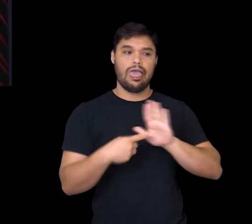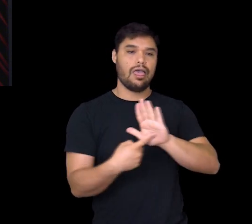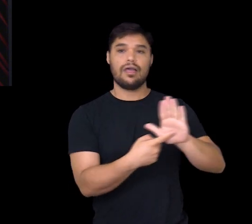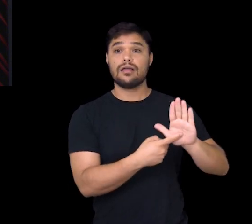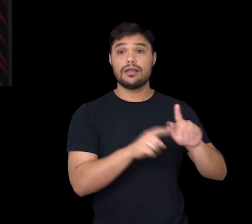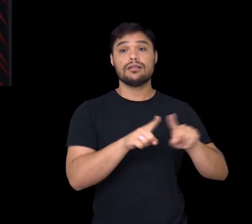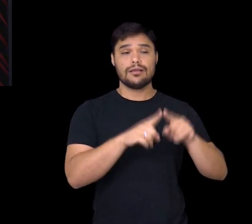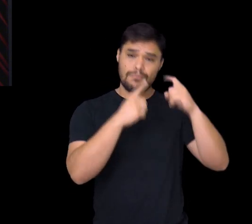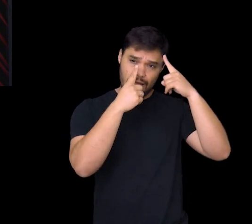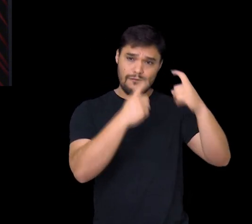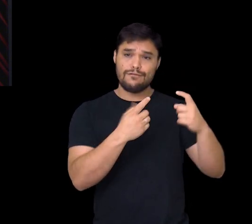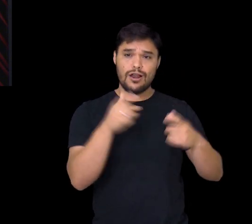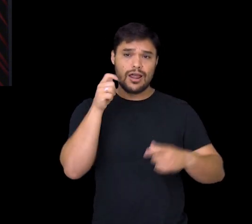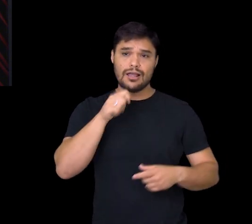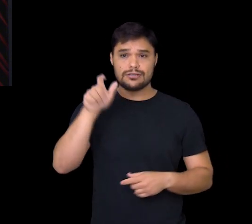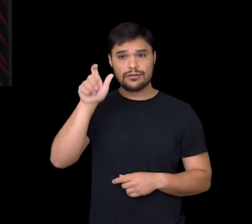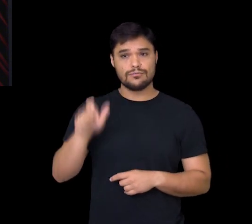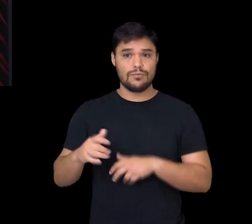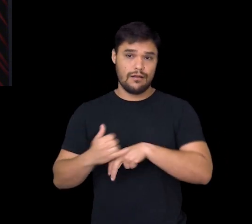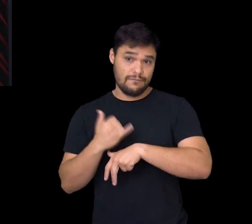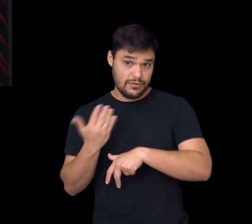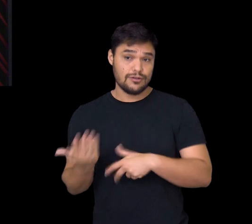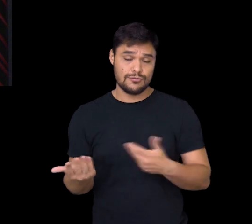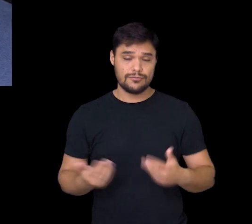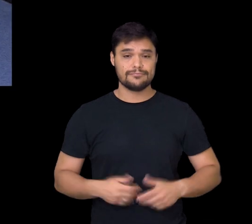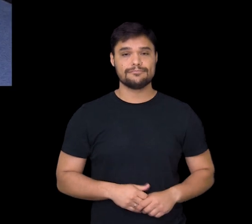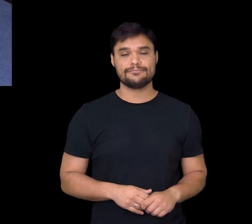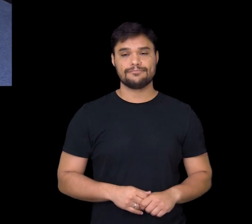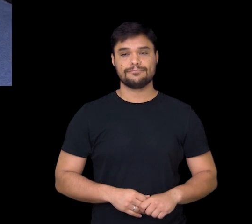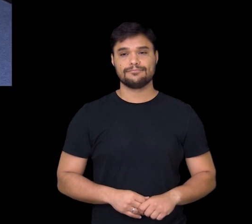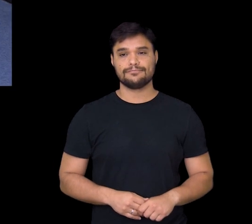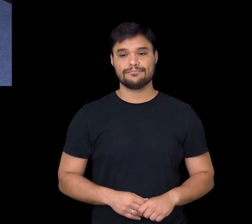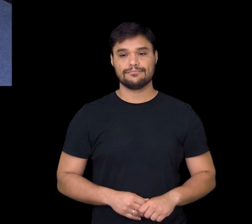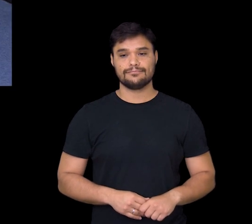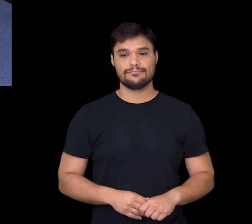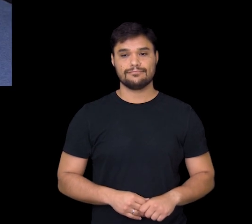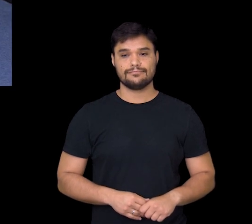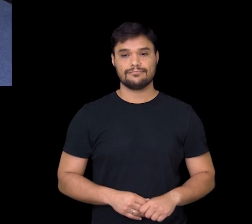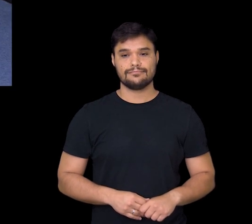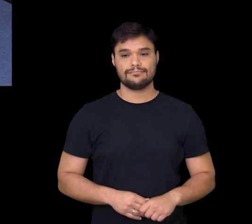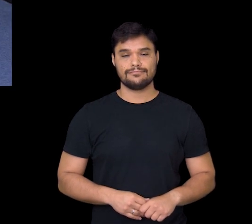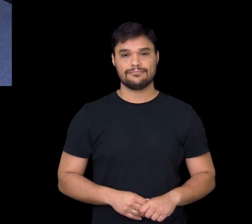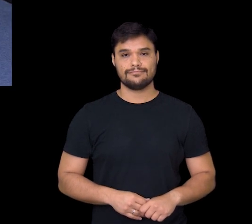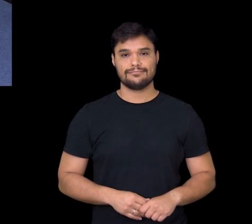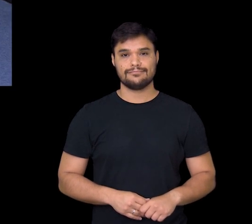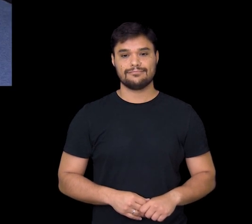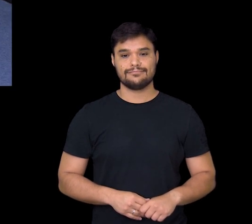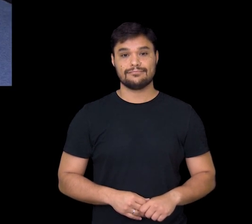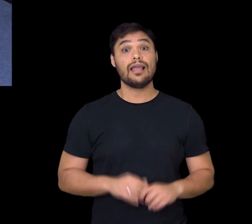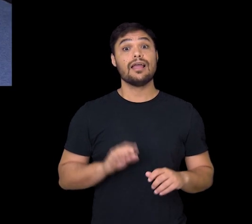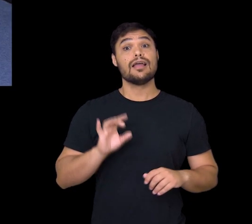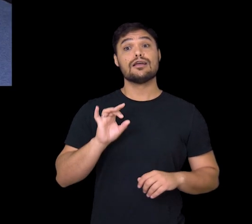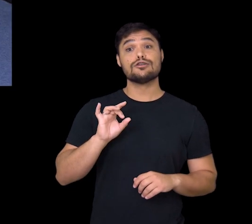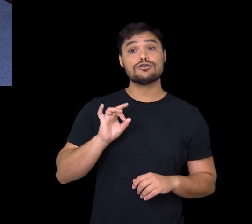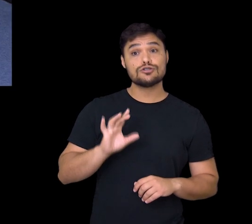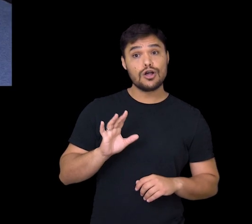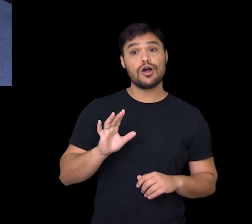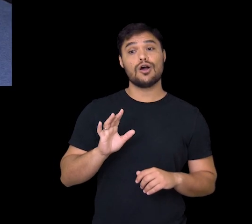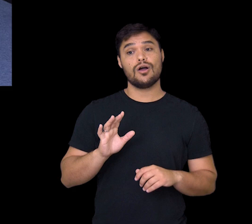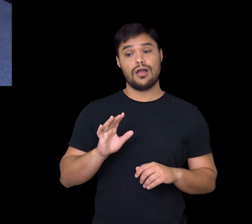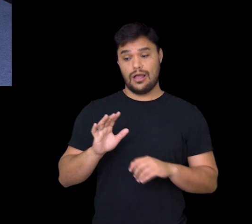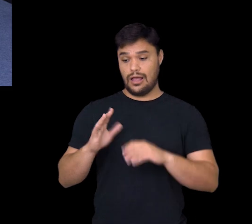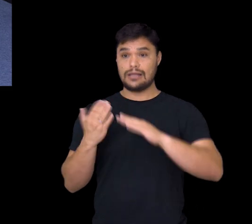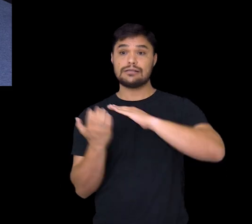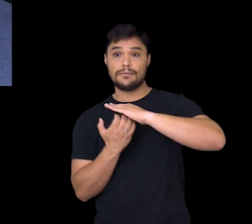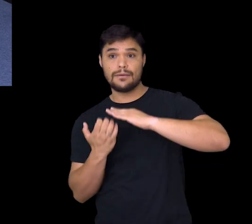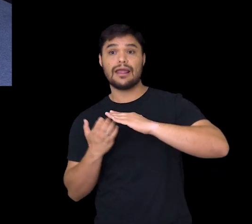a visibilidade como a agressão da própria vítima, né? Então, bom, inclusive, nosso tempo já se encerrou.